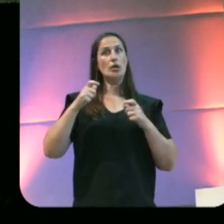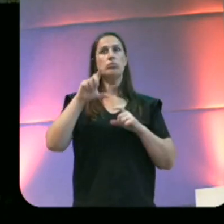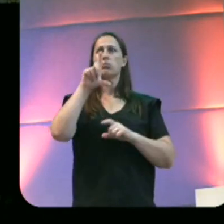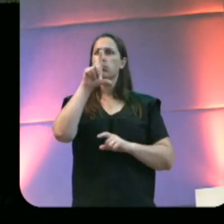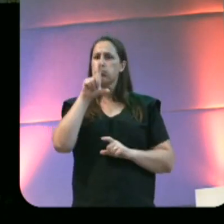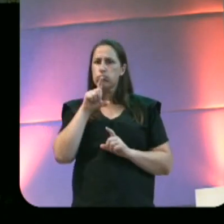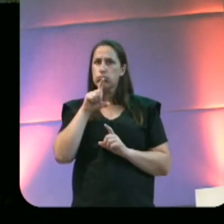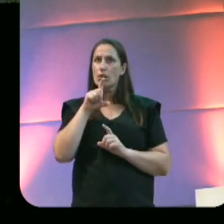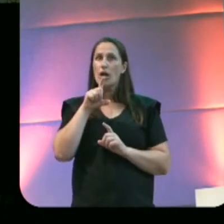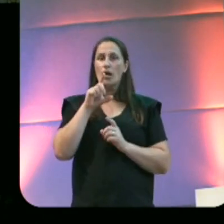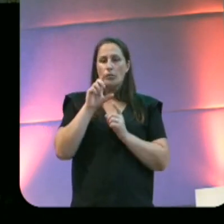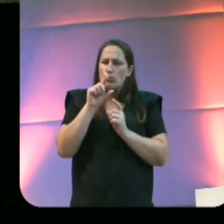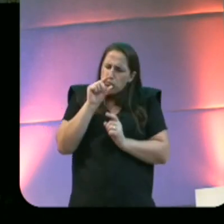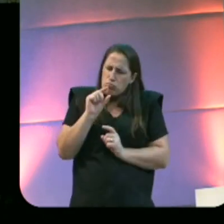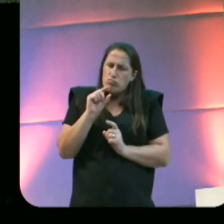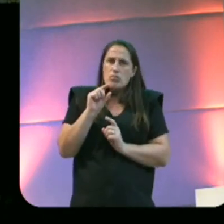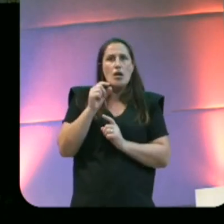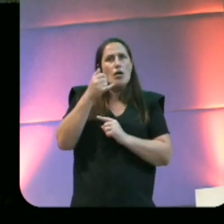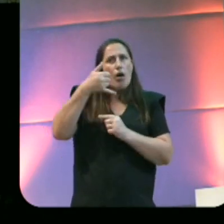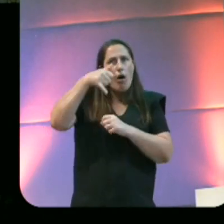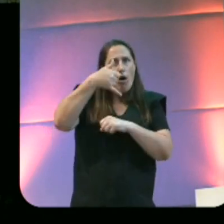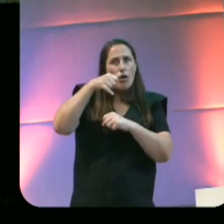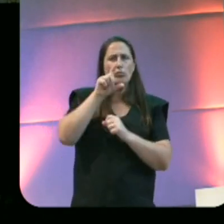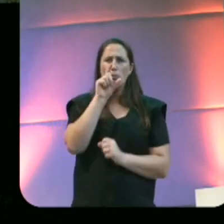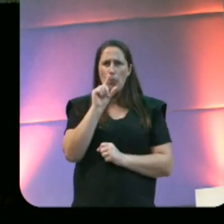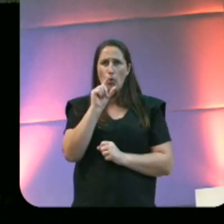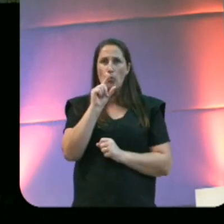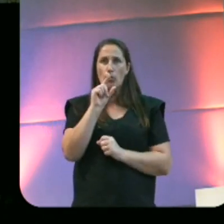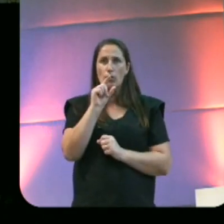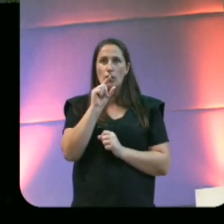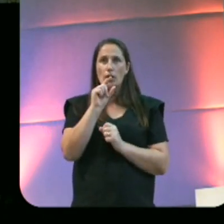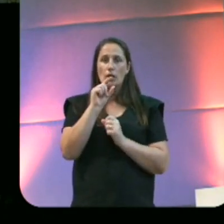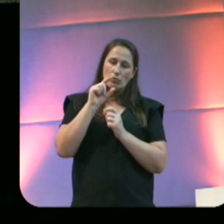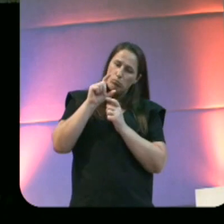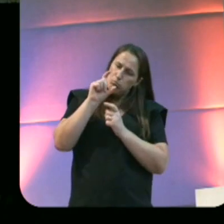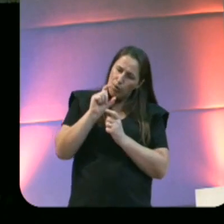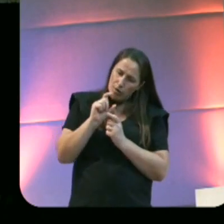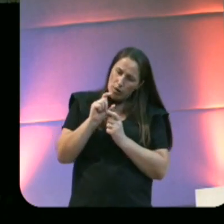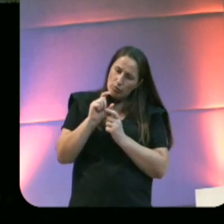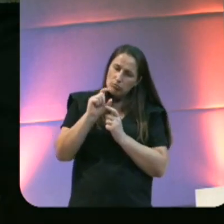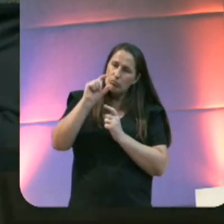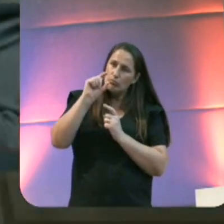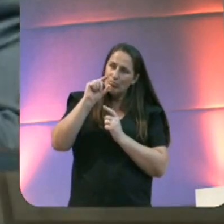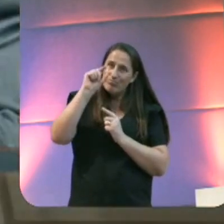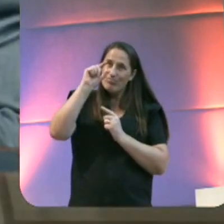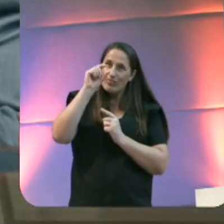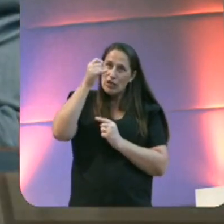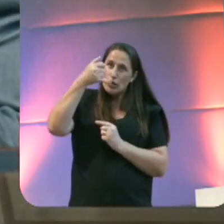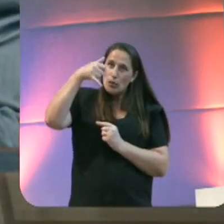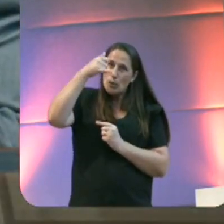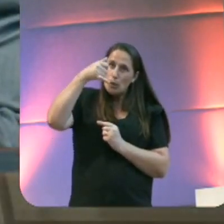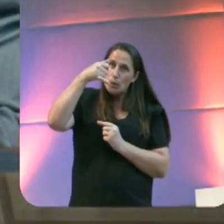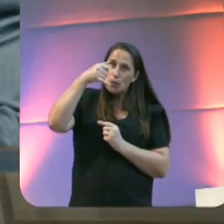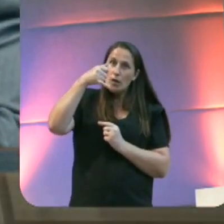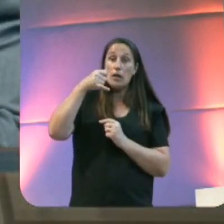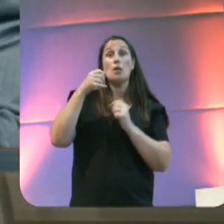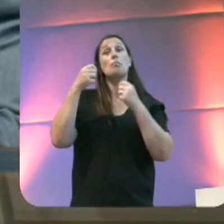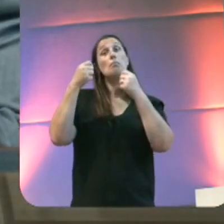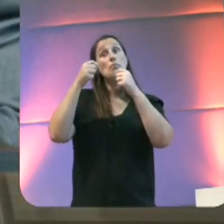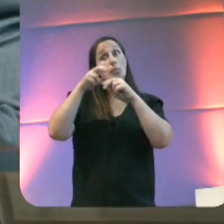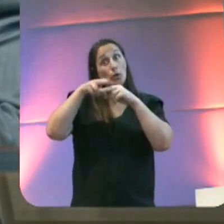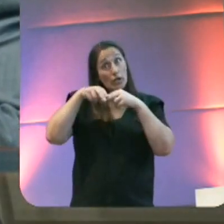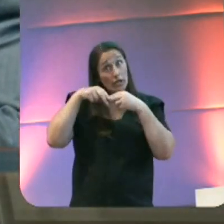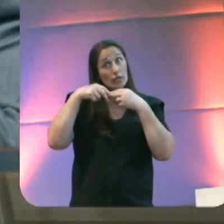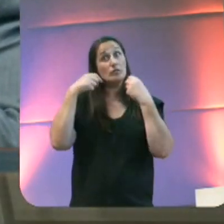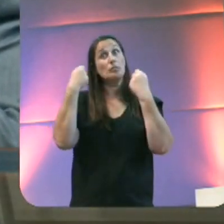e o reservatório era pequenininho. Por isso elas tinham que levar um jarro de azeite para ir,